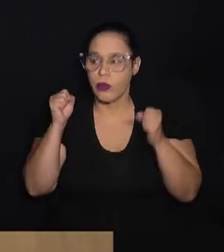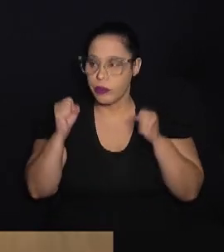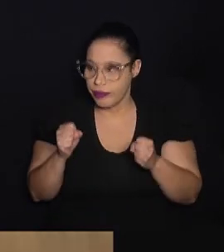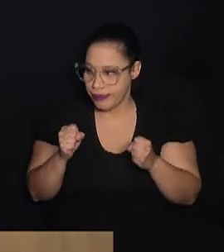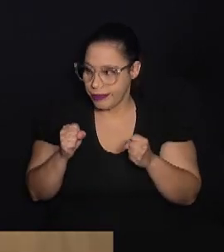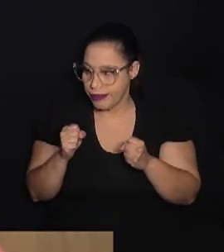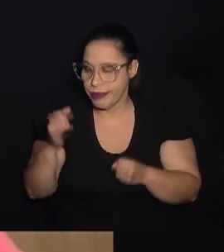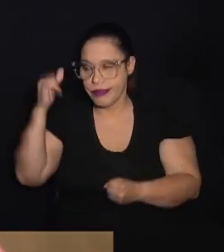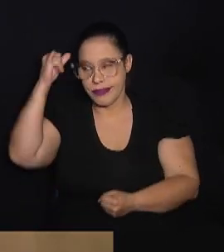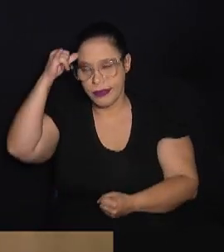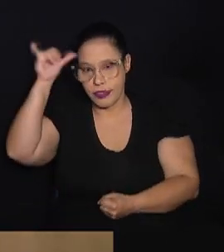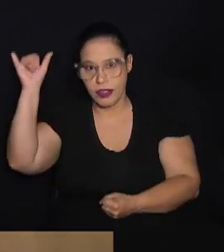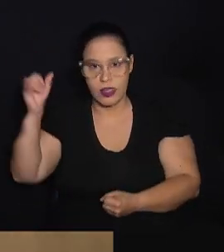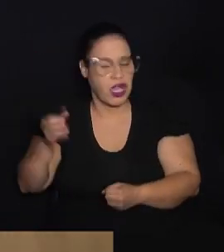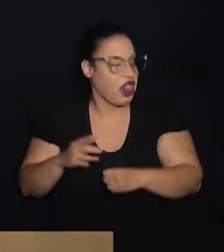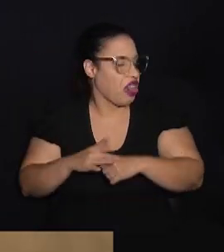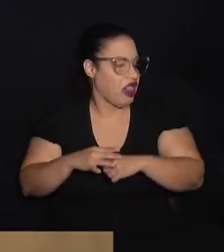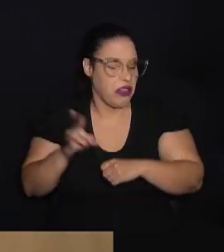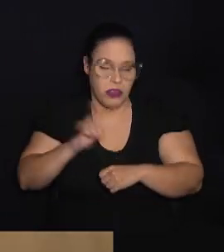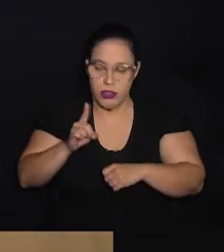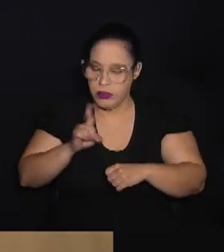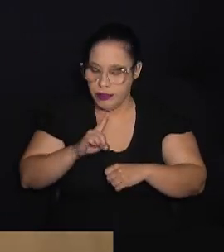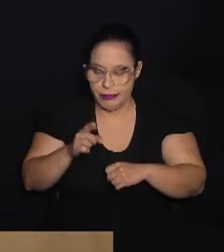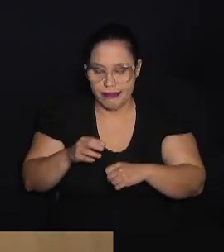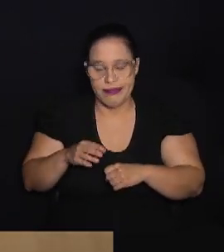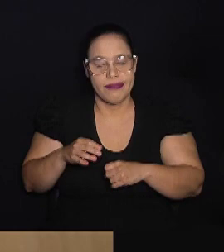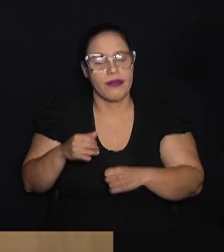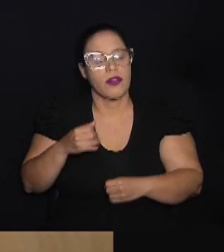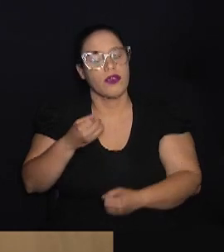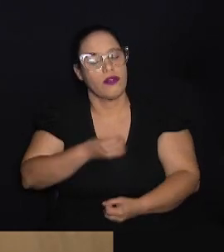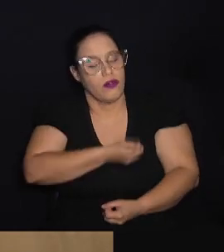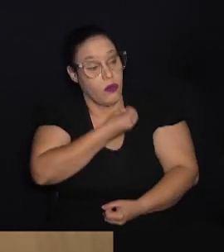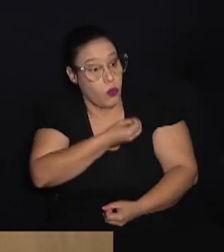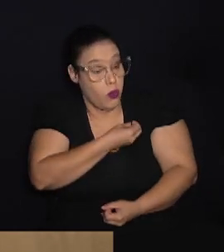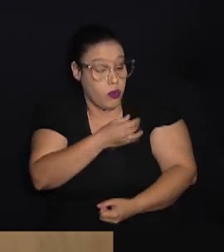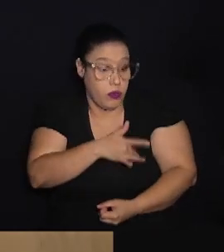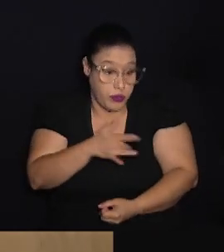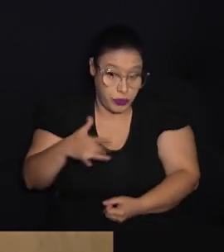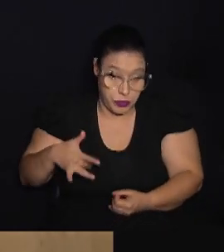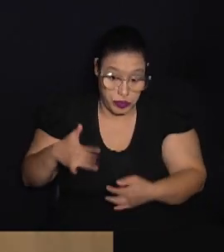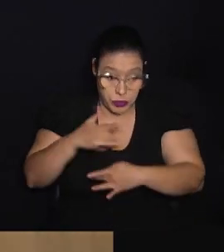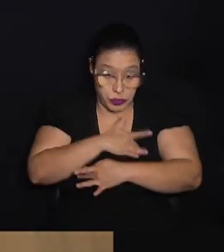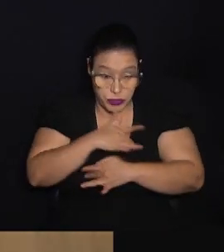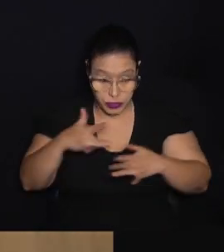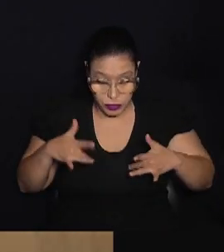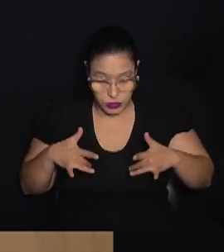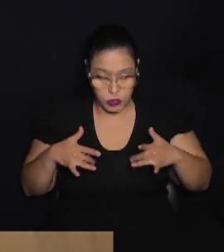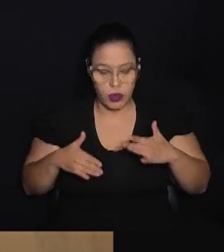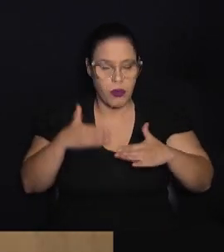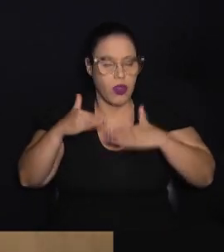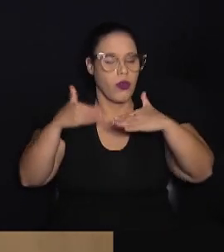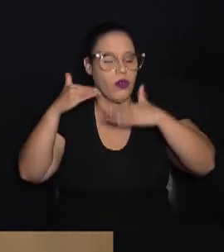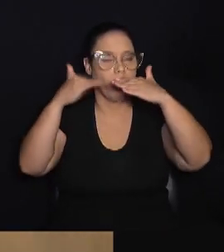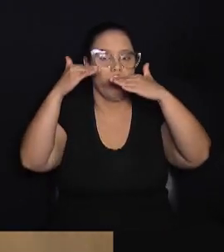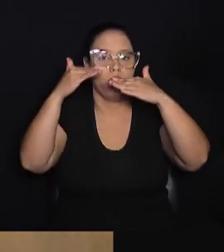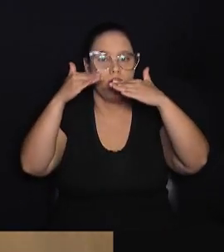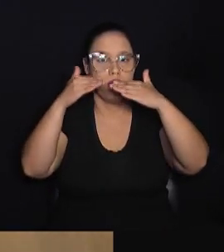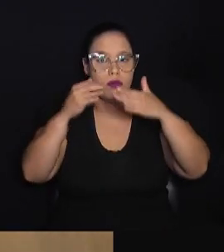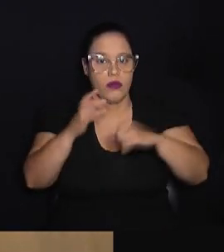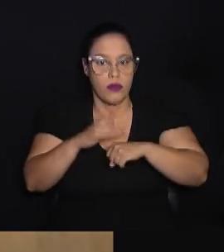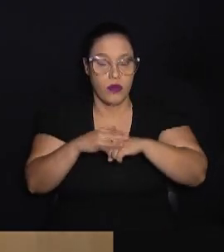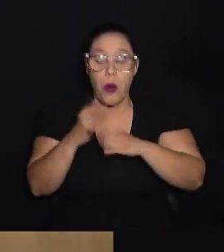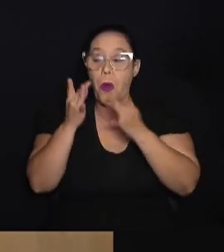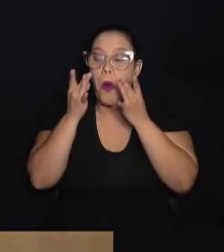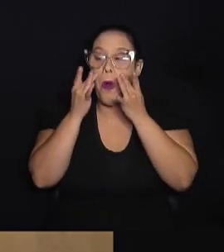é prevenir, nem desenvolver. Você ter estilos de vida saudáveis para que você não desenvolva essa doença. Se tiver algum sintoma de